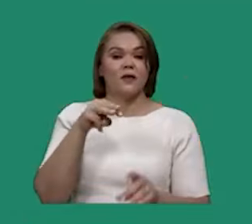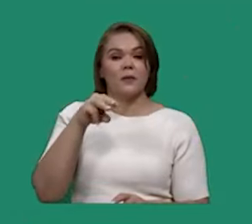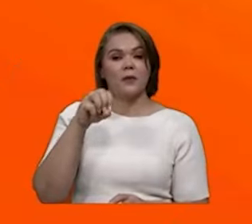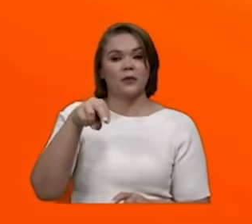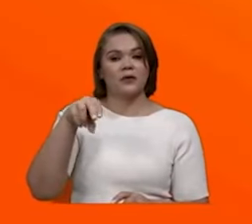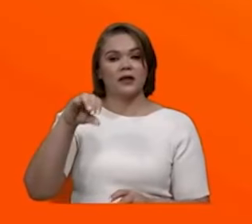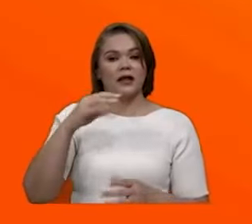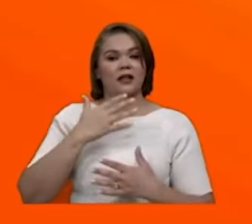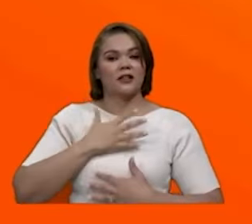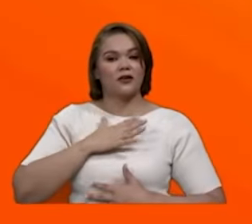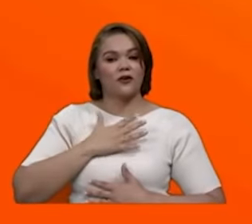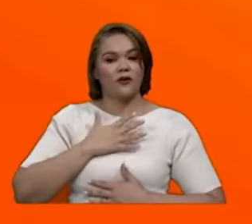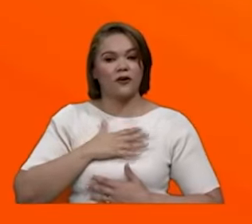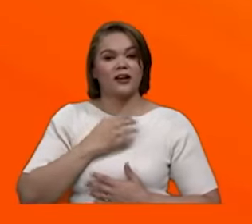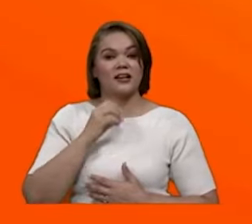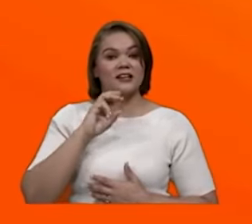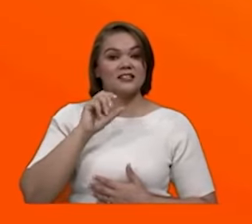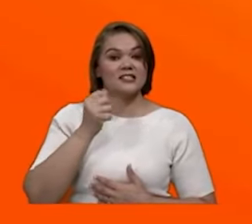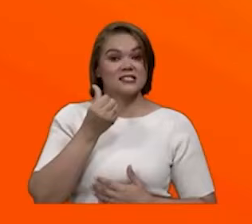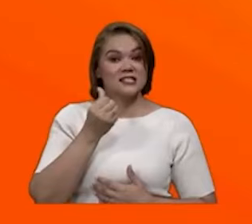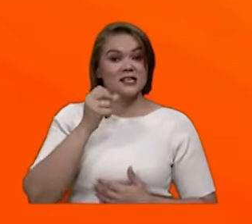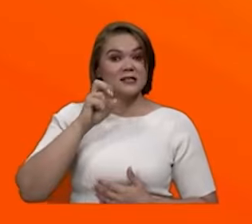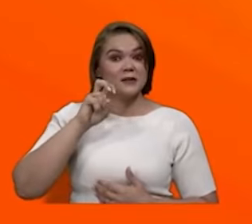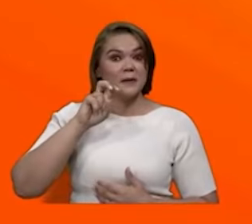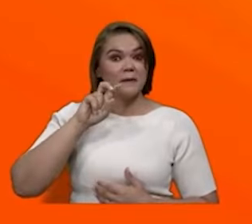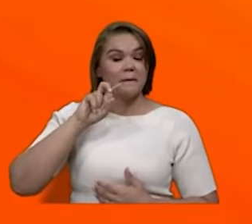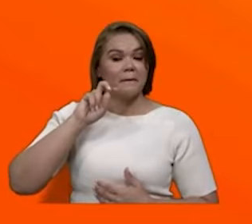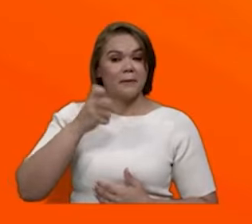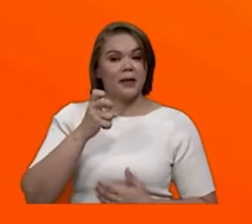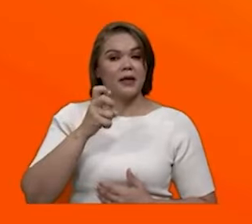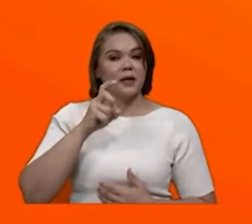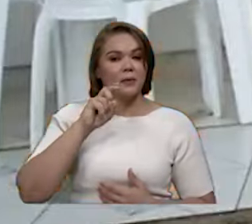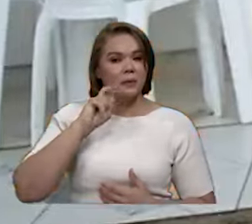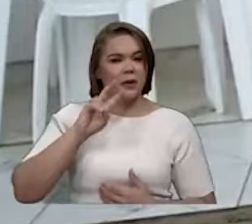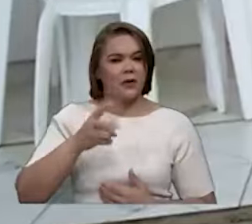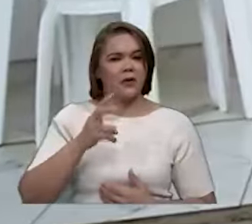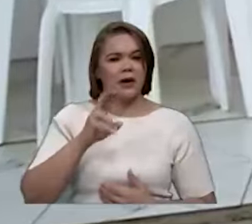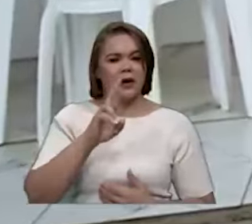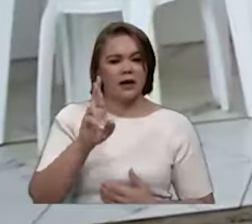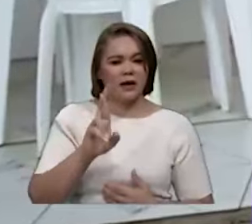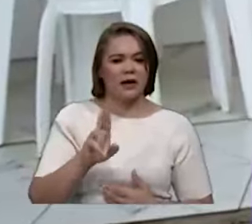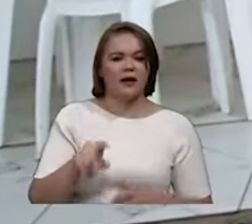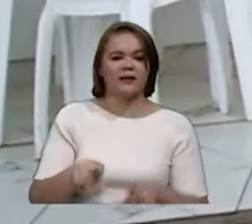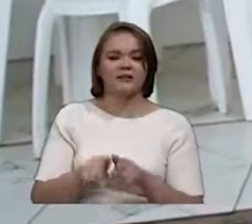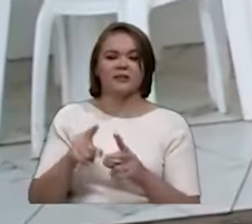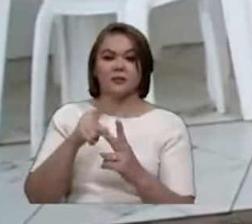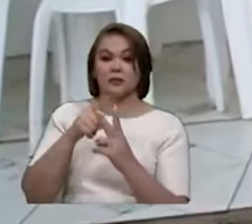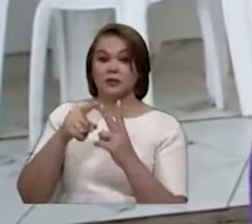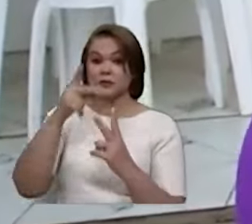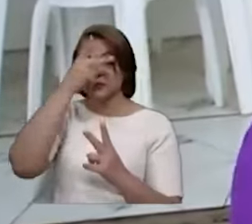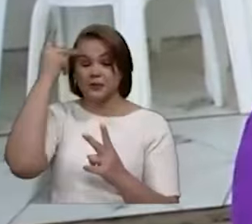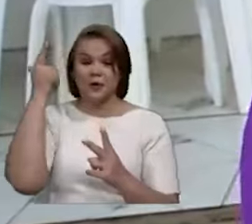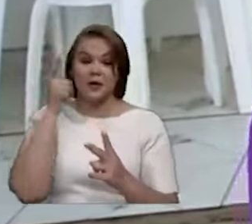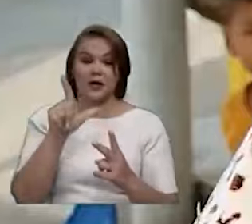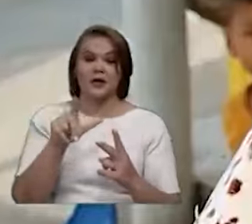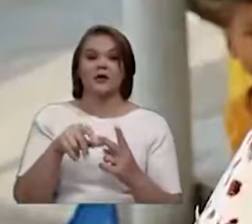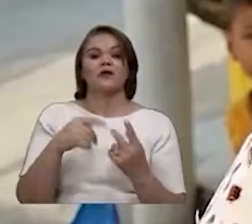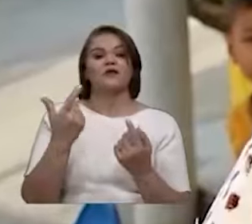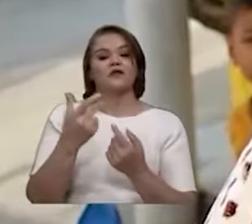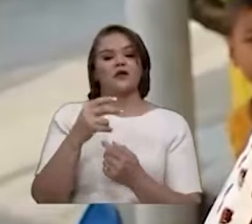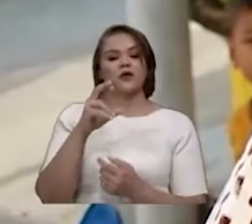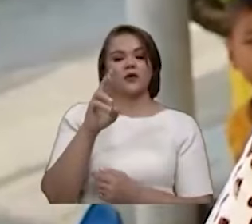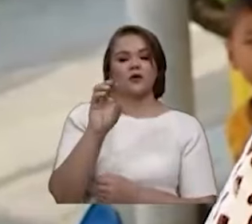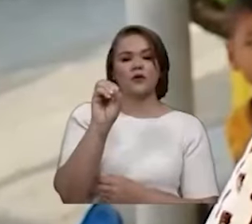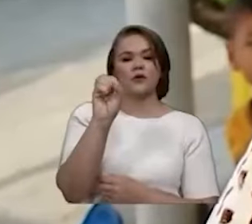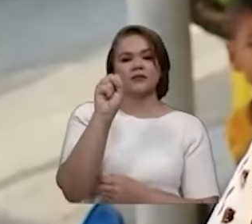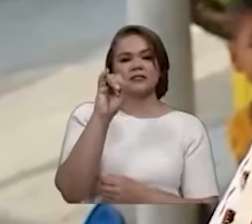Glória. R$6.000, tivemos dois contemplados. A Rose Cleide, de Porto da Folha.